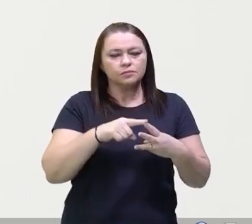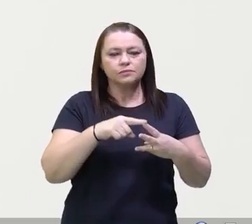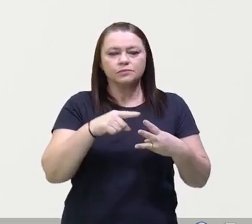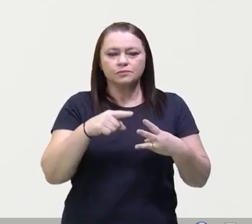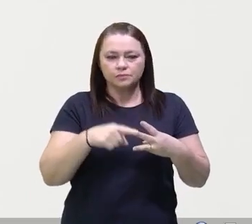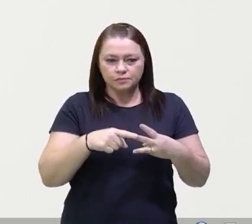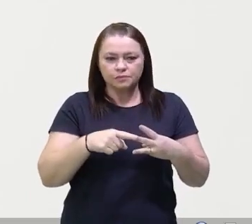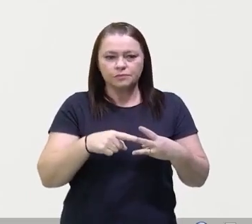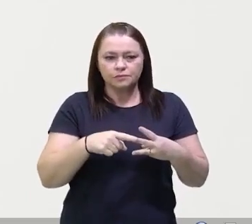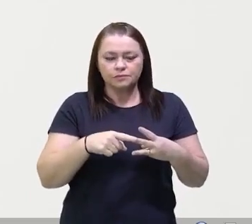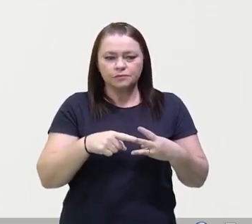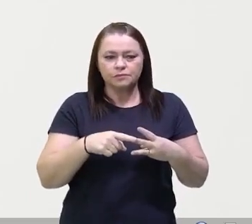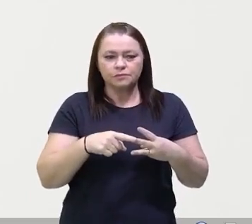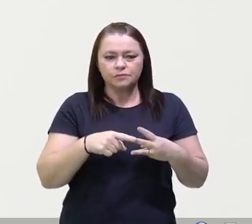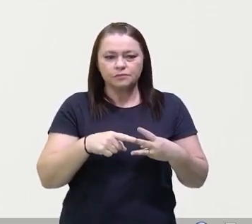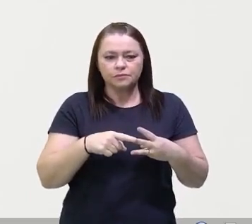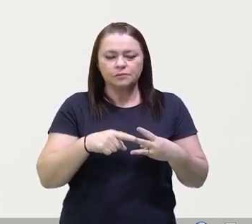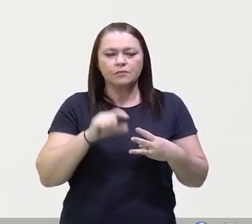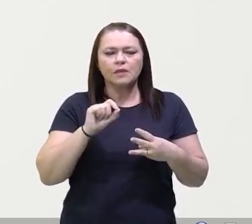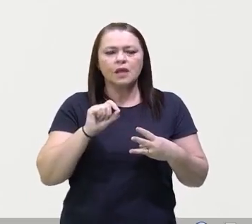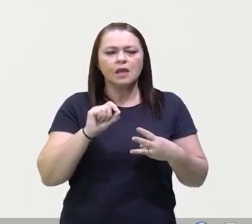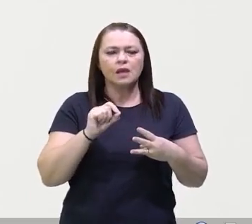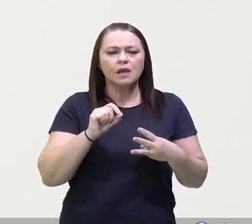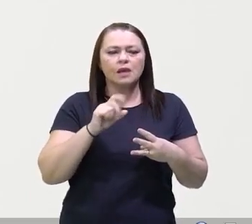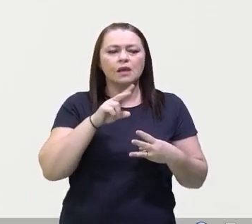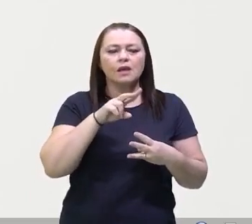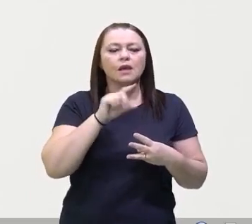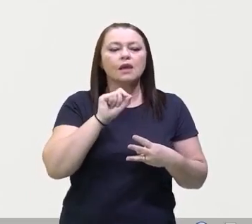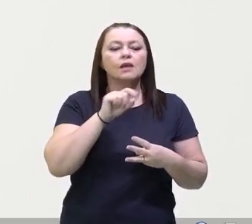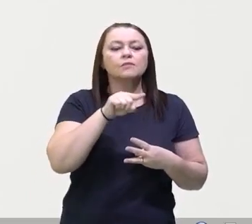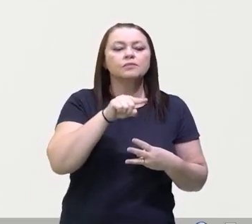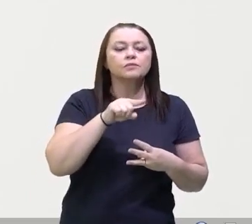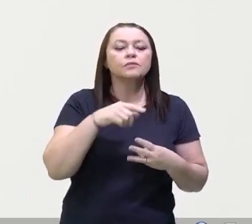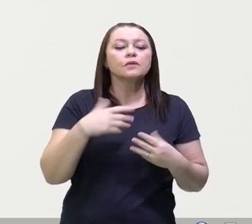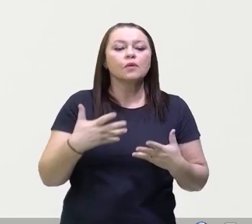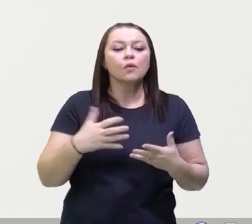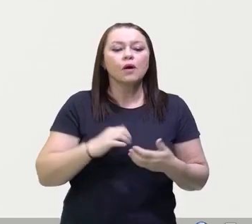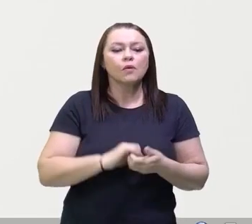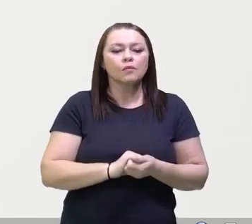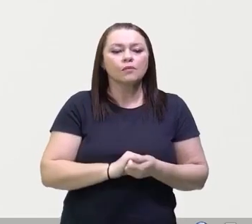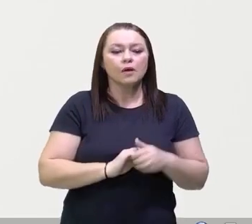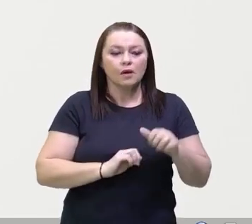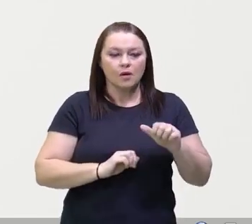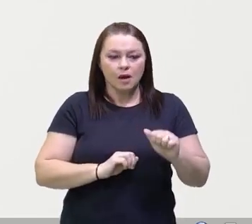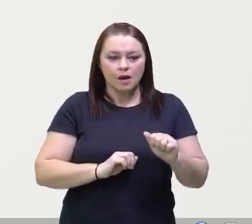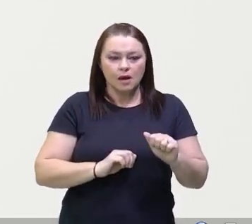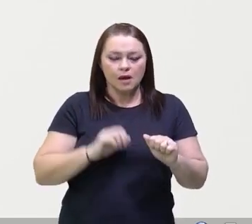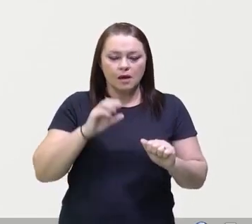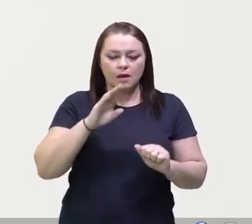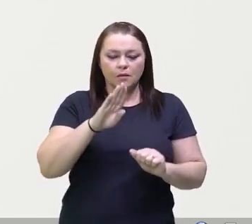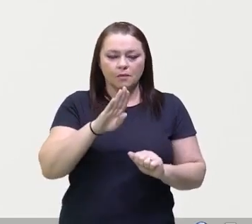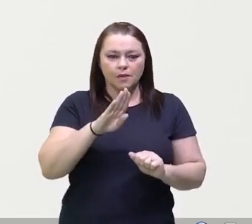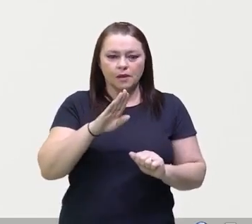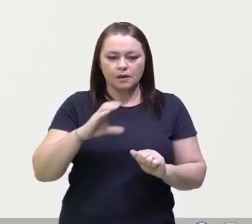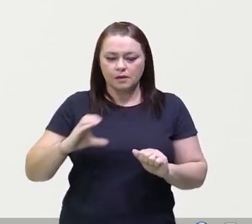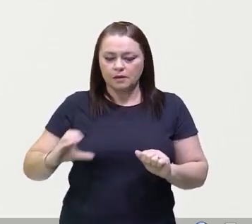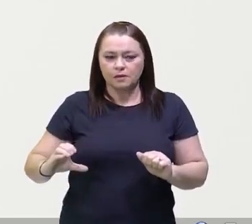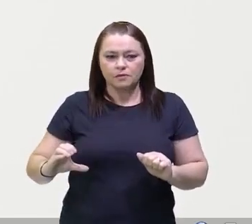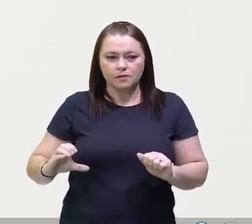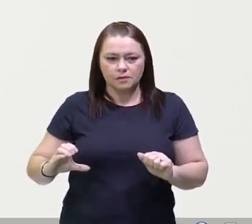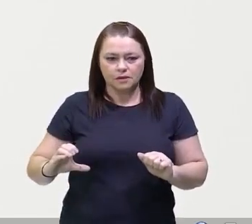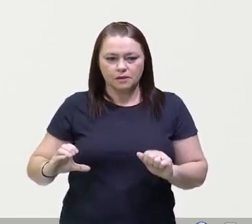certo? Quem são os vértices do triângulo? Então, vemos aí o vértice A, vértice B e o